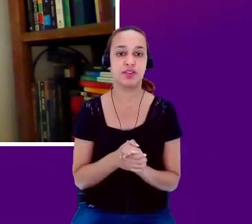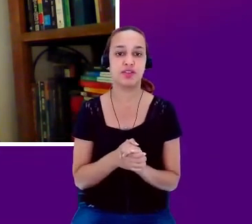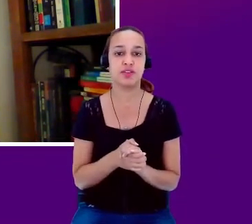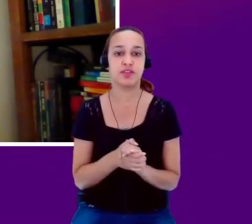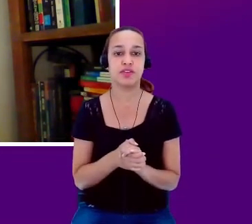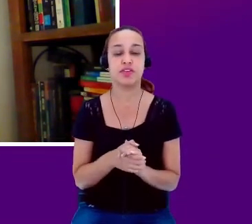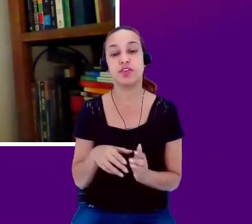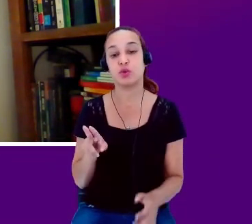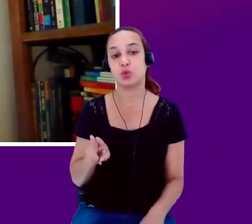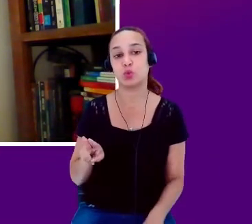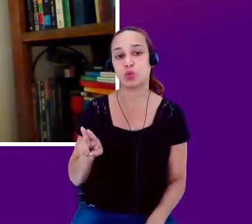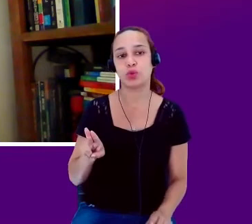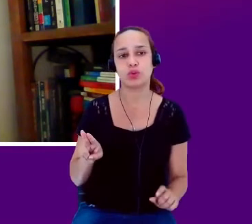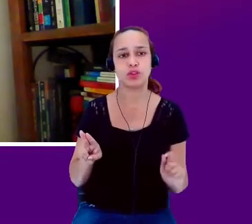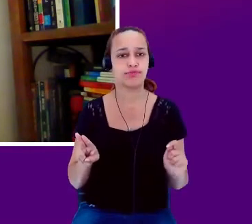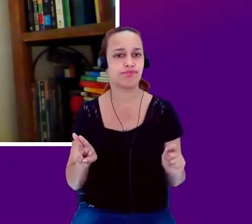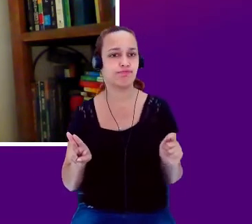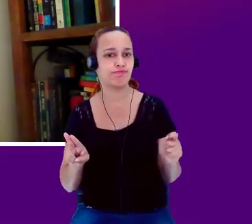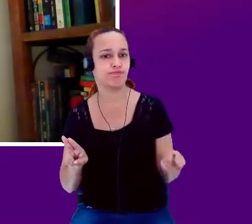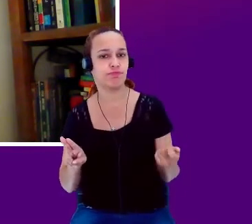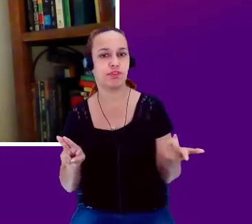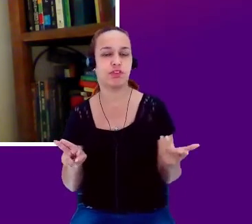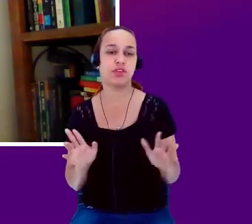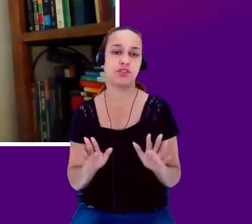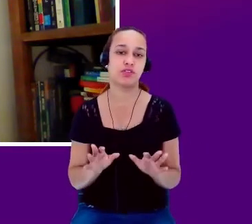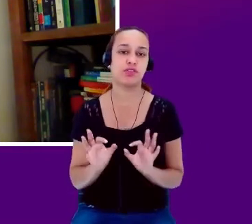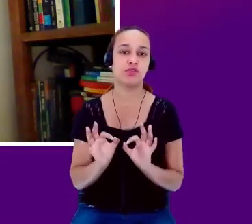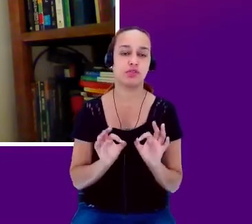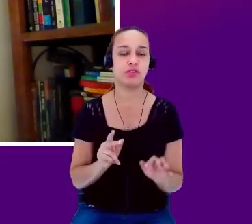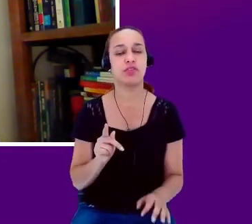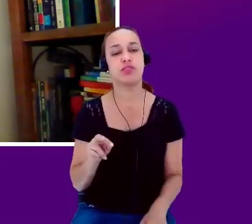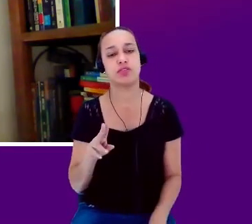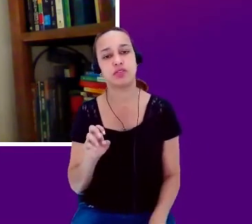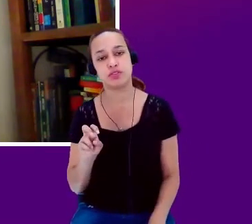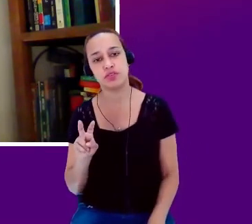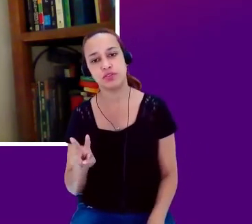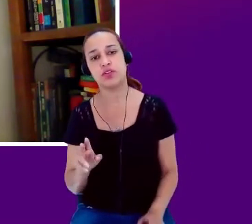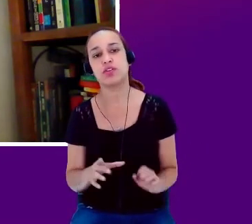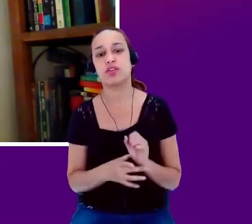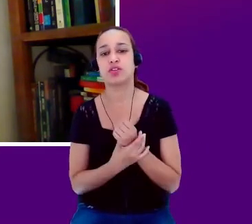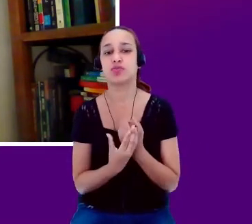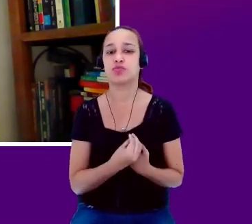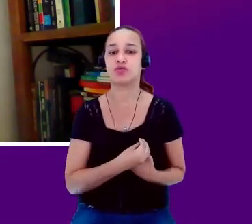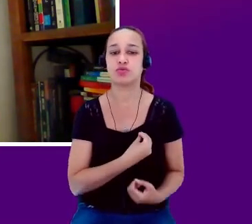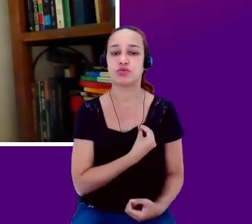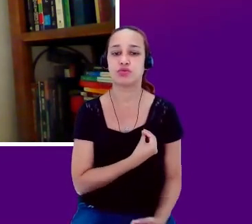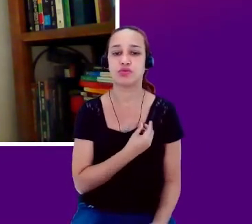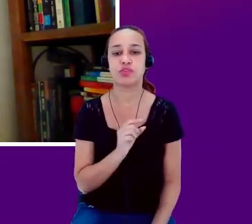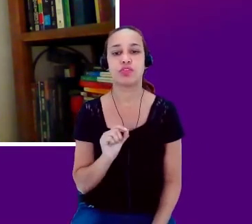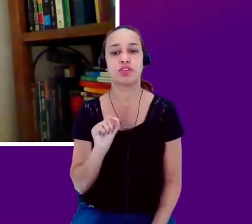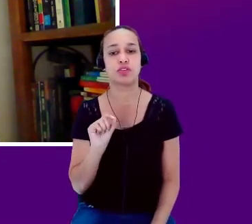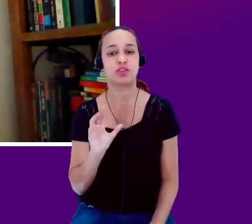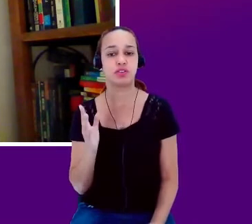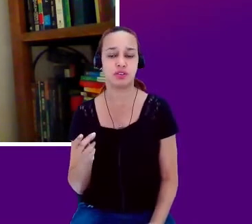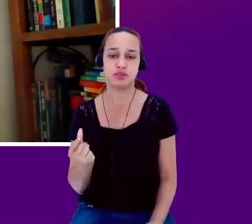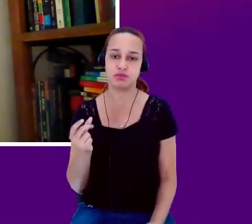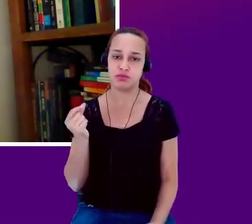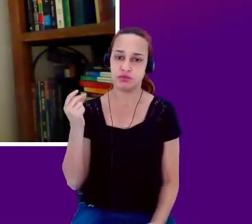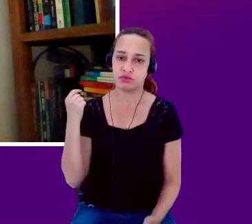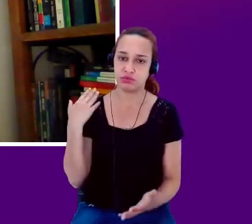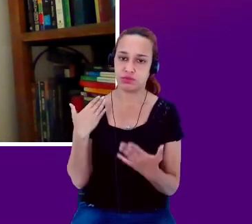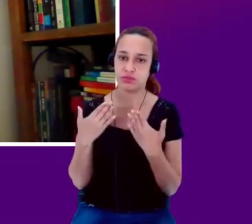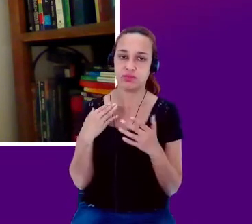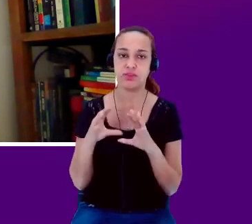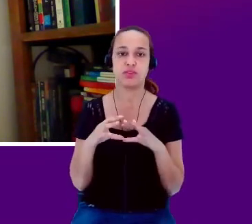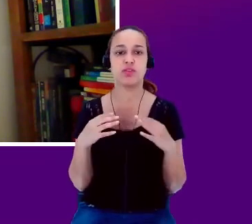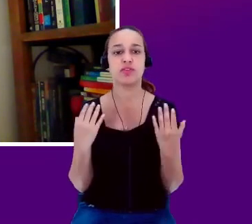da utilização do dado para precificar, por exemplo, um plano de previdência privado, um seguro de vida. Isso foi algo que, na época dos debates no Congresso, a